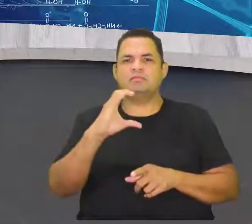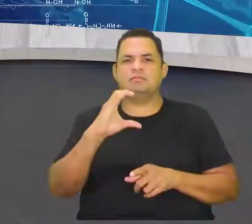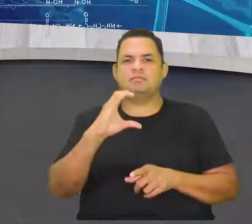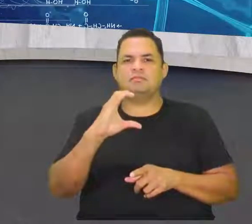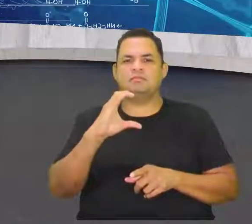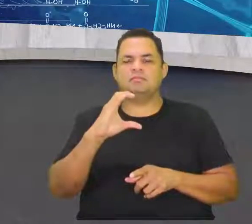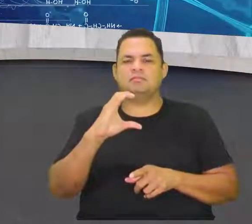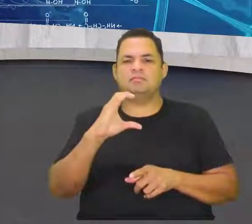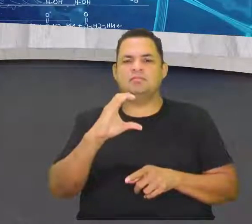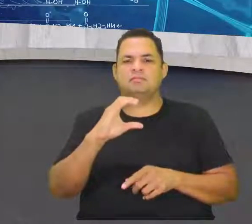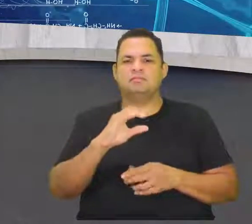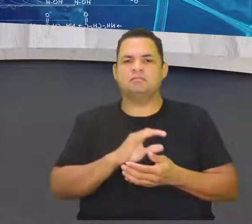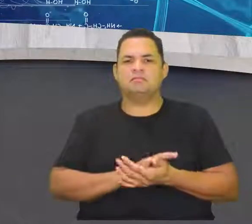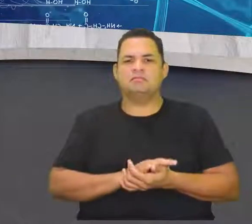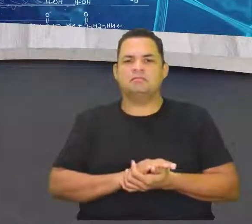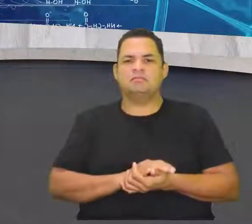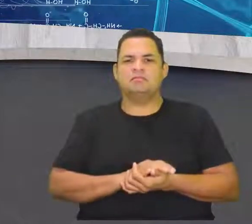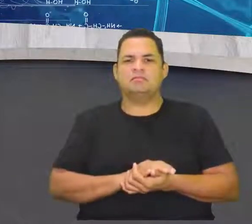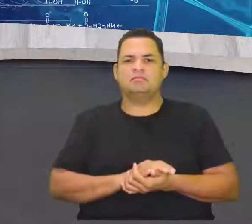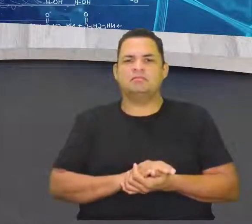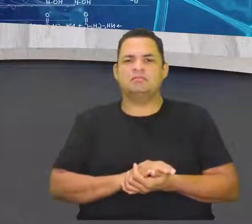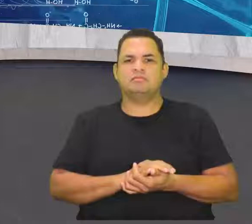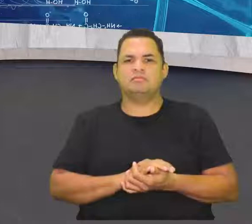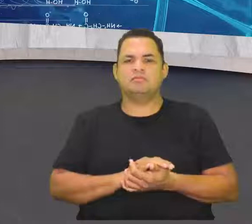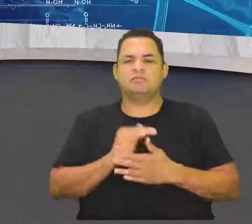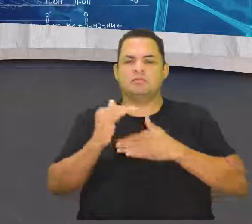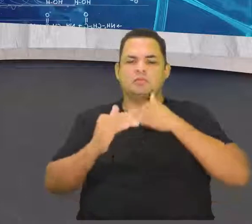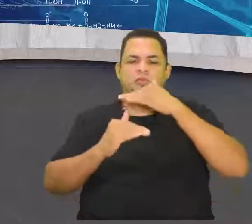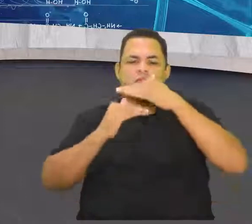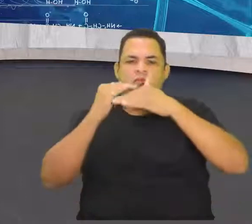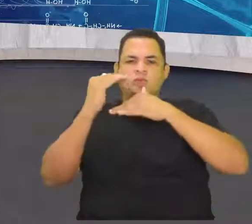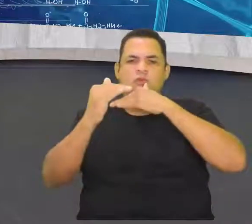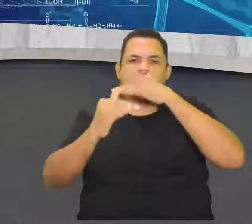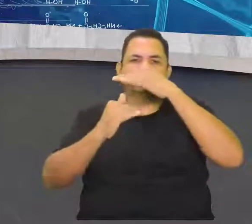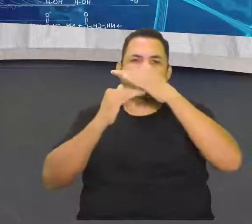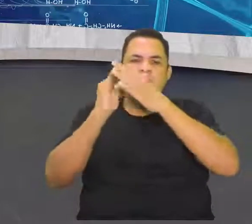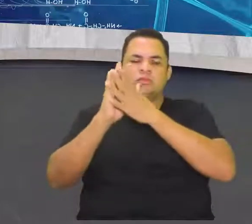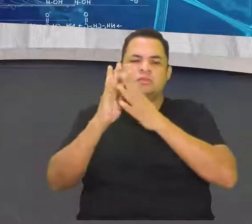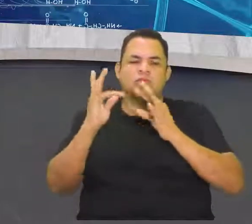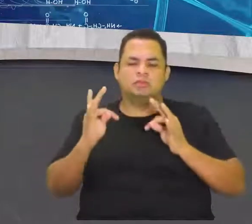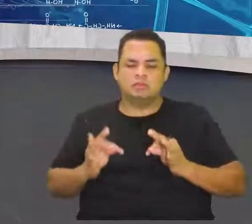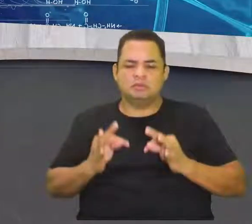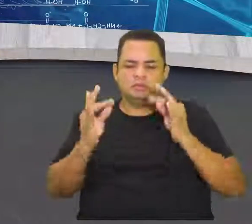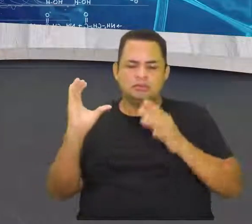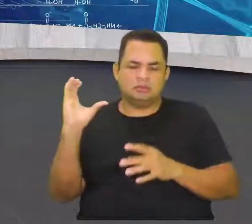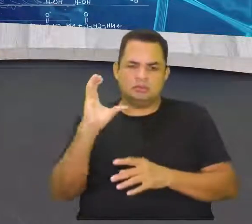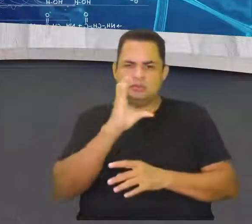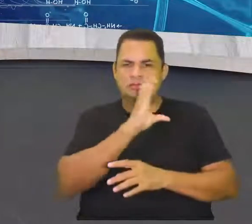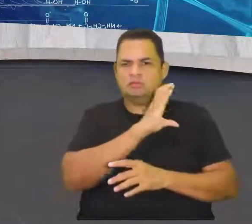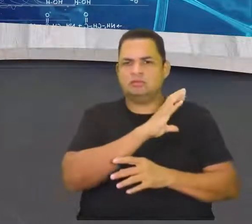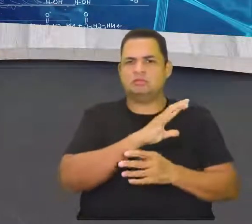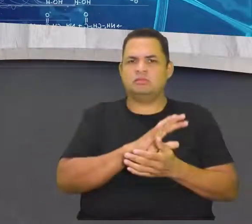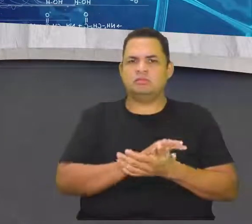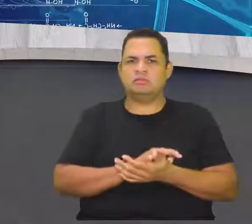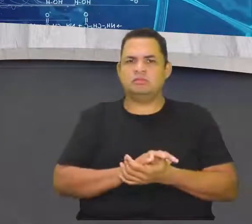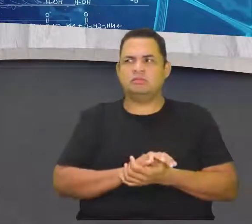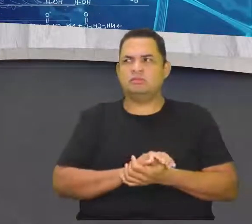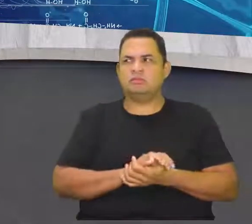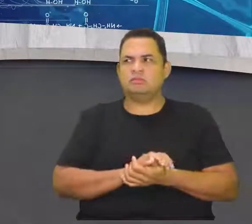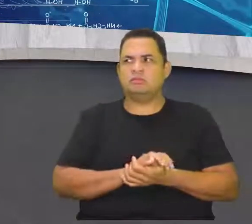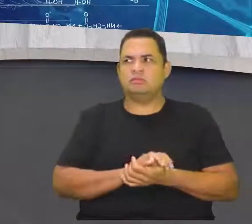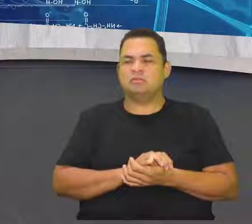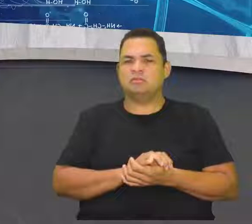Na letra C, ela fala que o avanço rápido do desenvolvimento tecnológico, ele torna